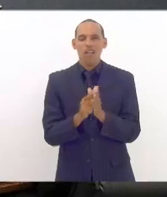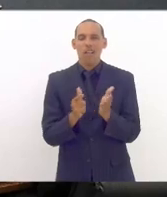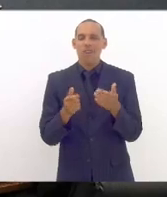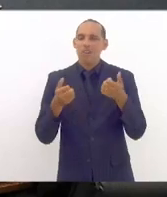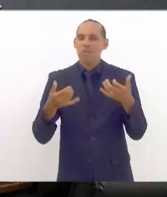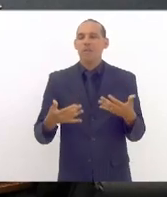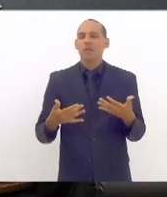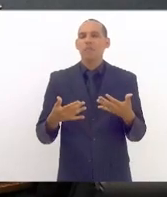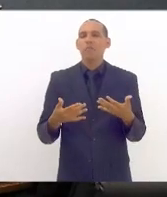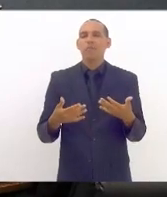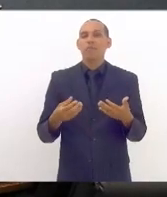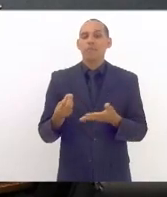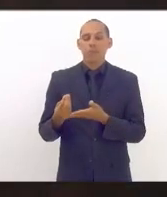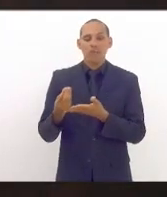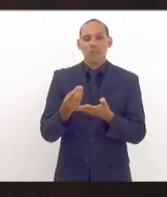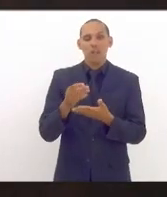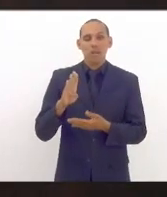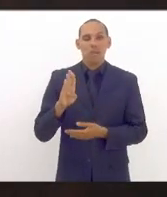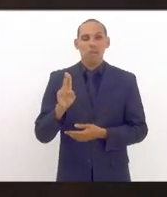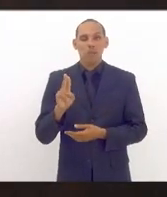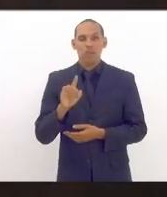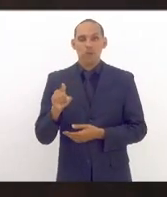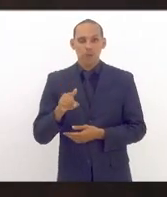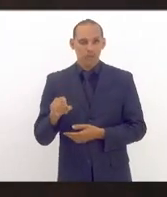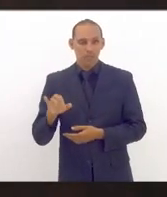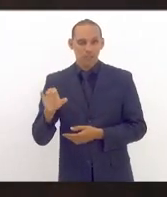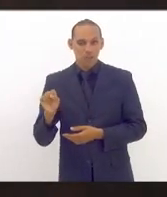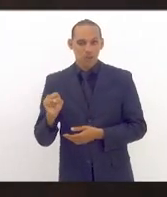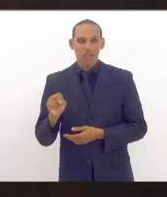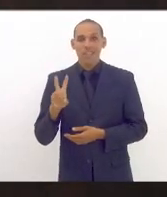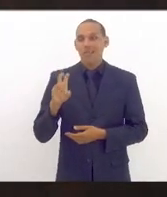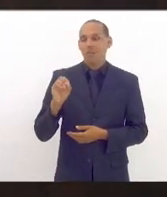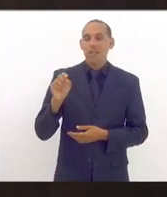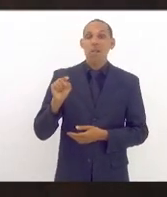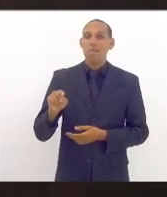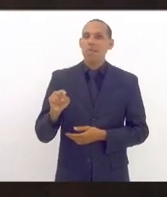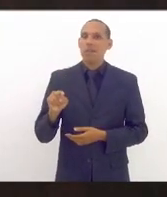concessão do Búzios vai gerar 50 mil empregos